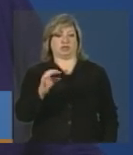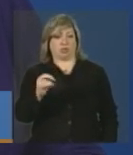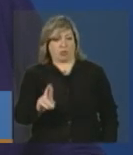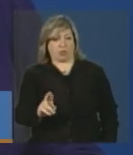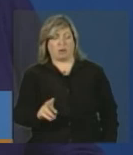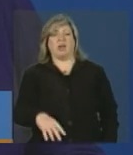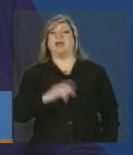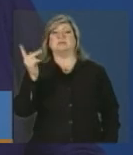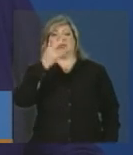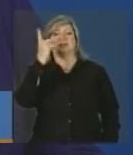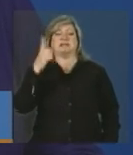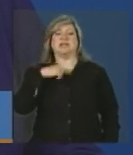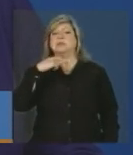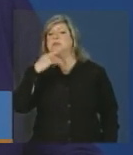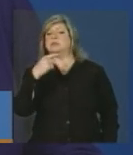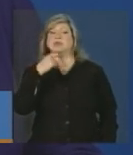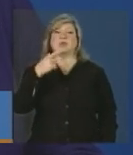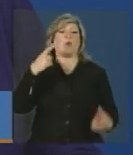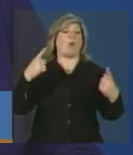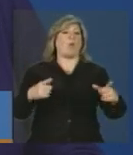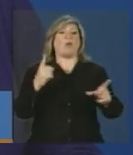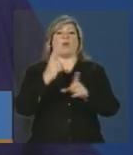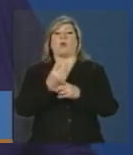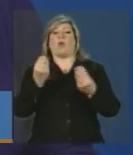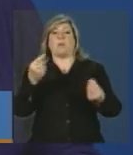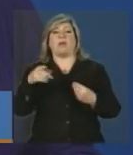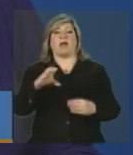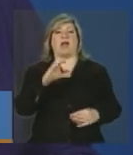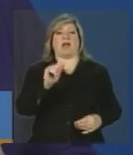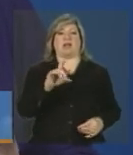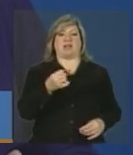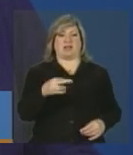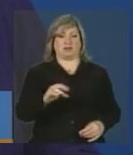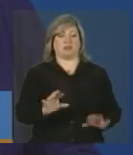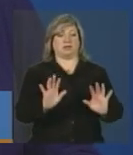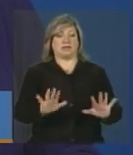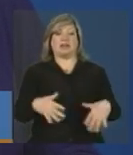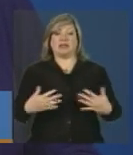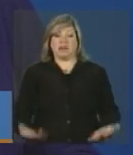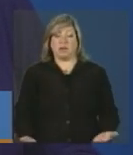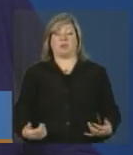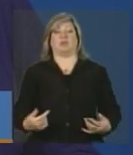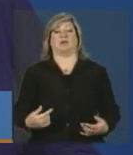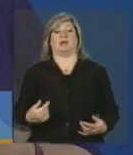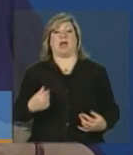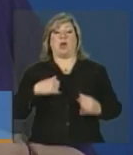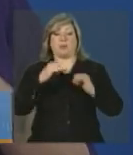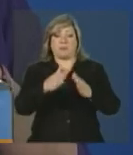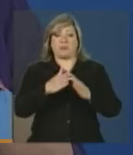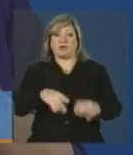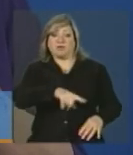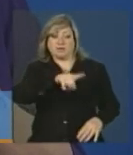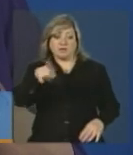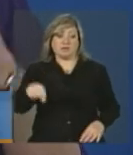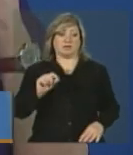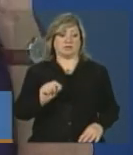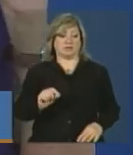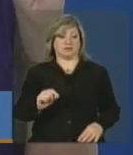de onde encontrar esse cadastro. Então, eu indico aqui